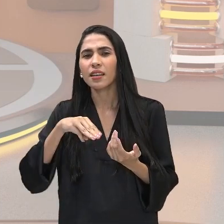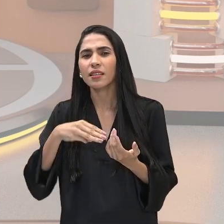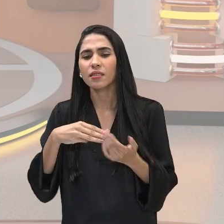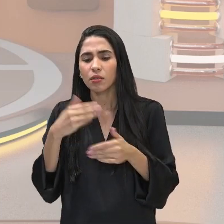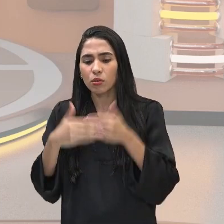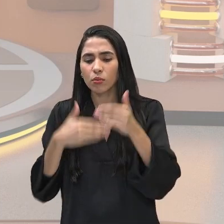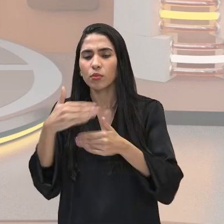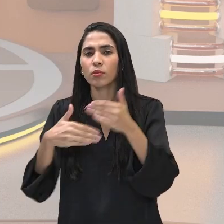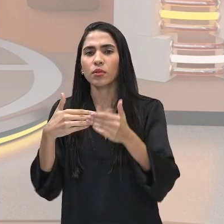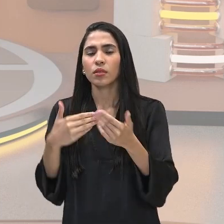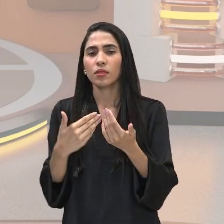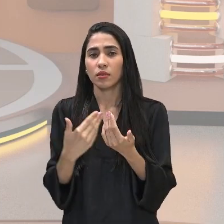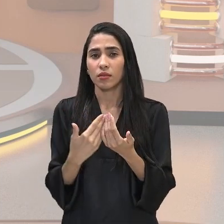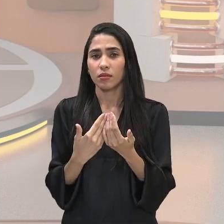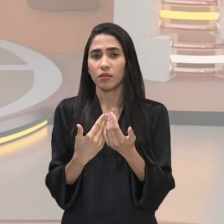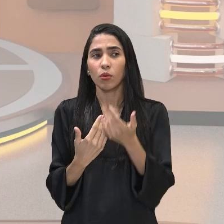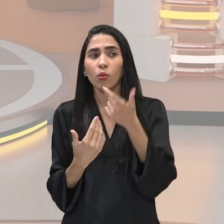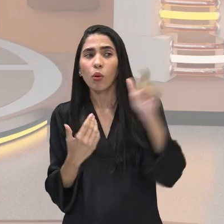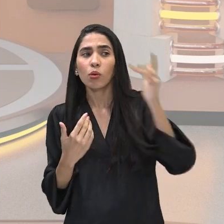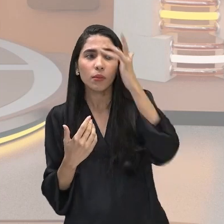processo todo aí? Quem é o outro?